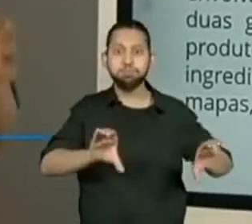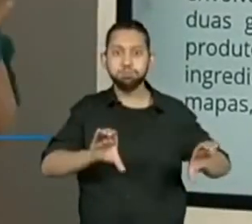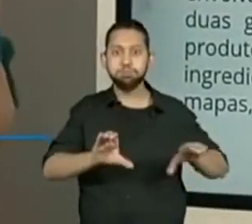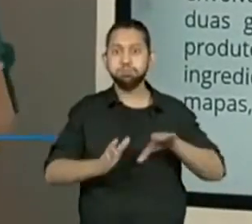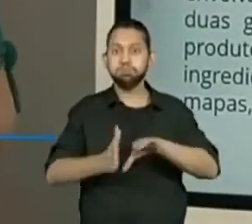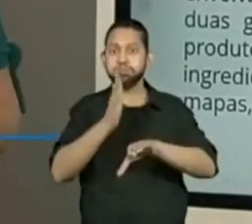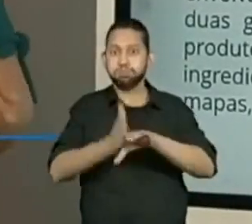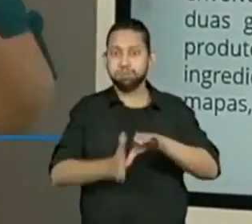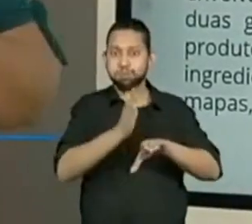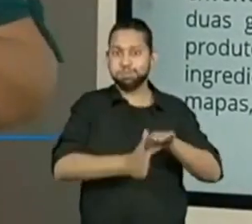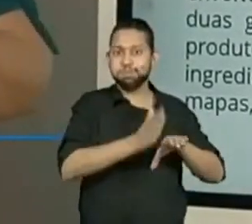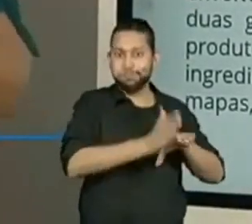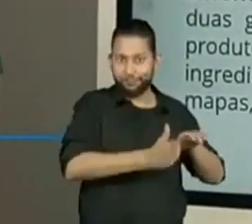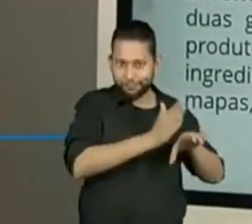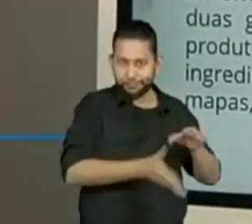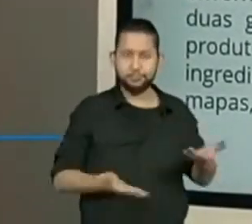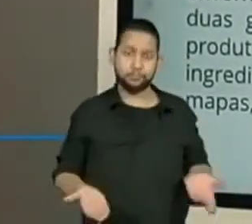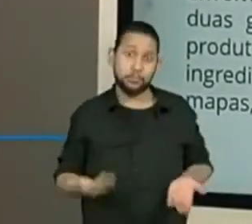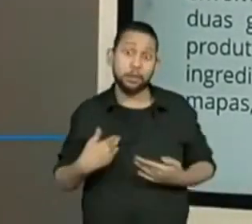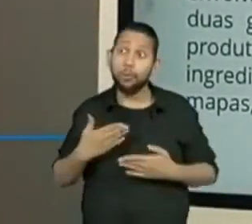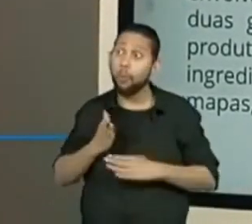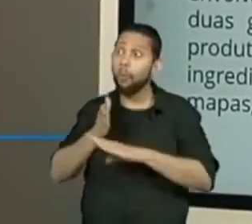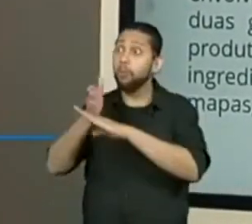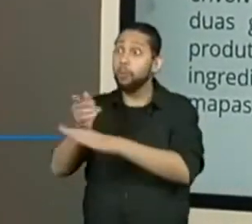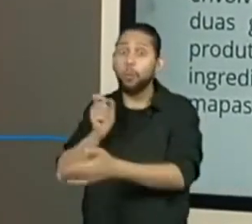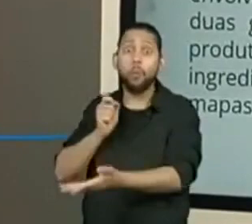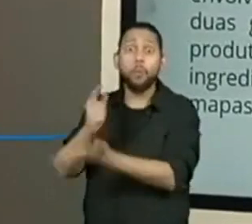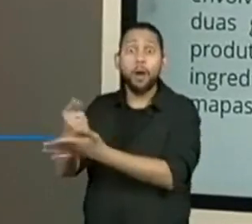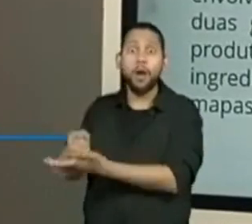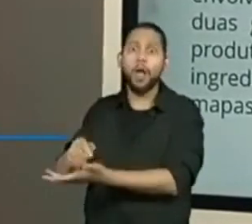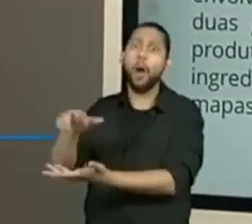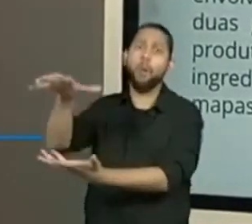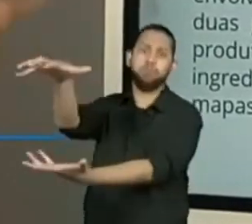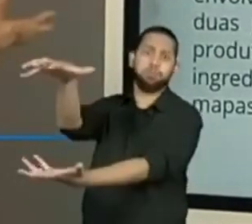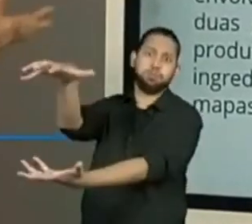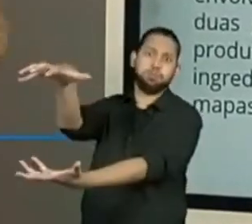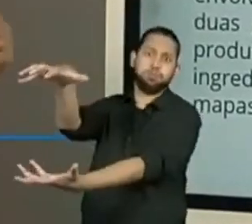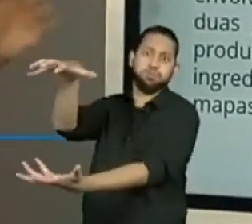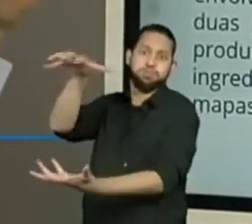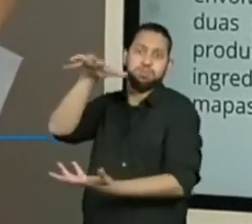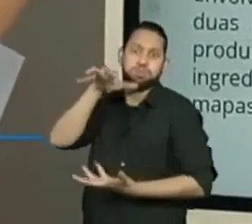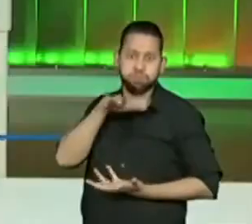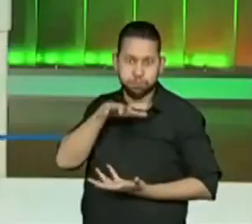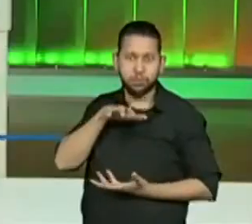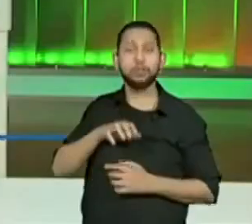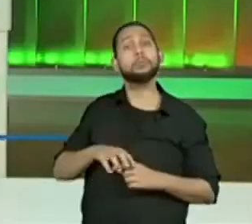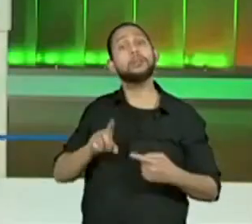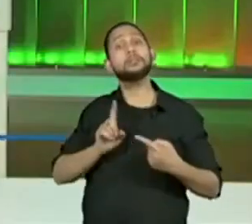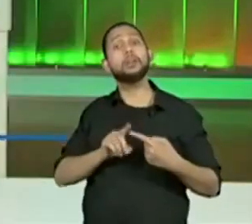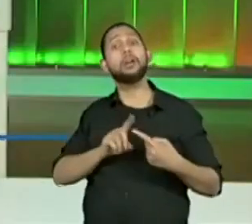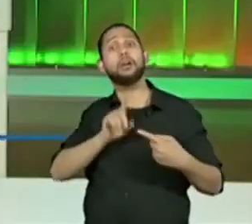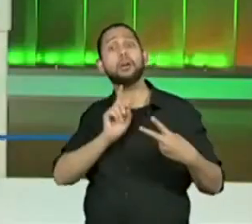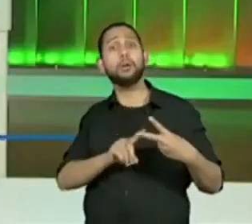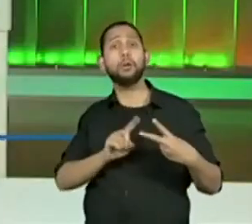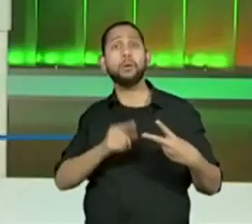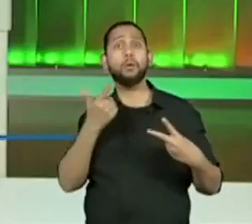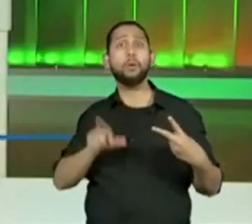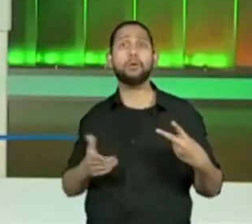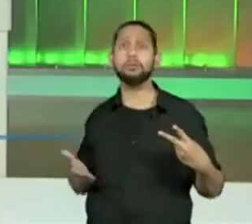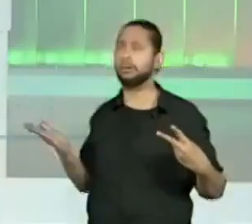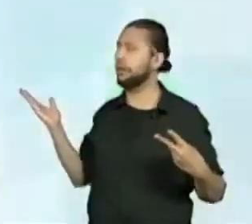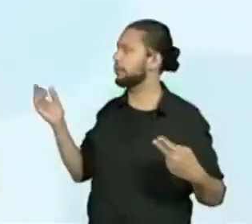comprar produtos para fazer grande quantidade em Quitanda não é verdade